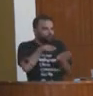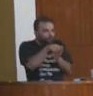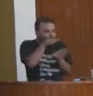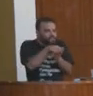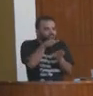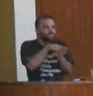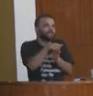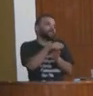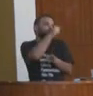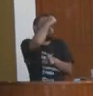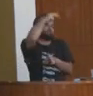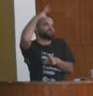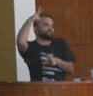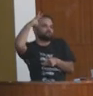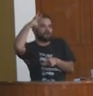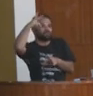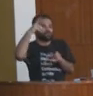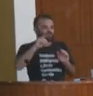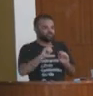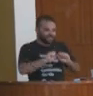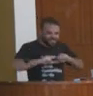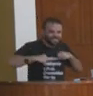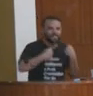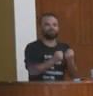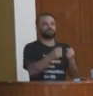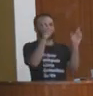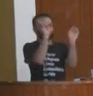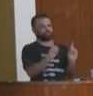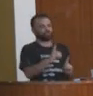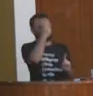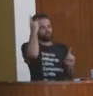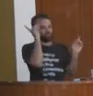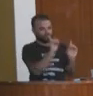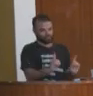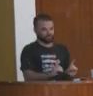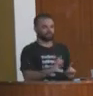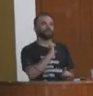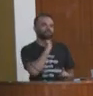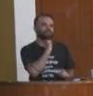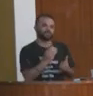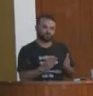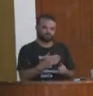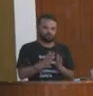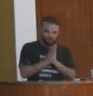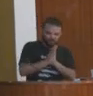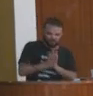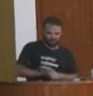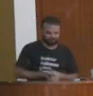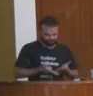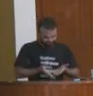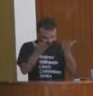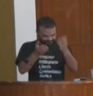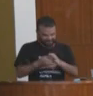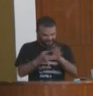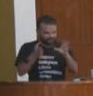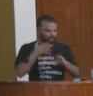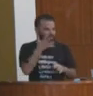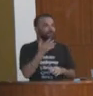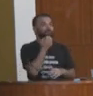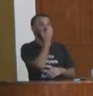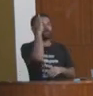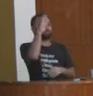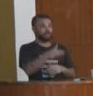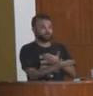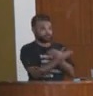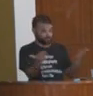de Defesa dos Direitos das Pessoas com Deficiência. Elizabeth, por favor. Boa tarde a